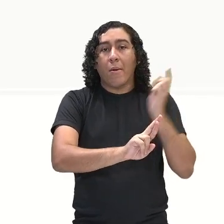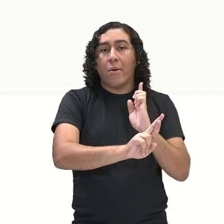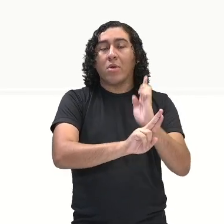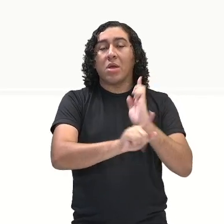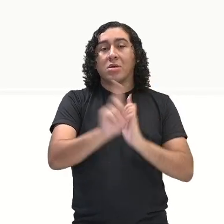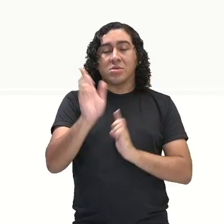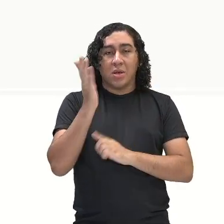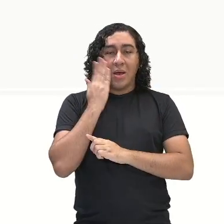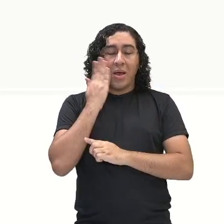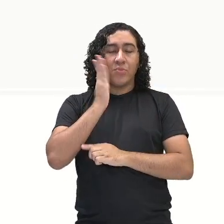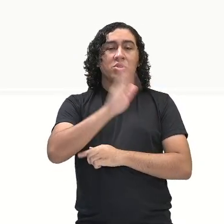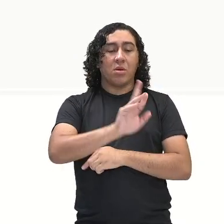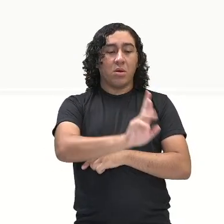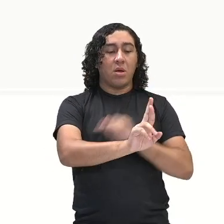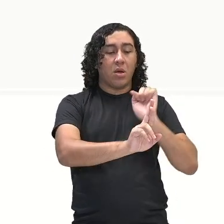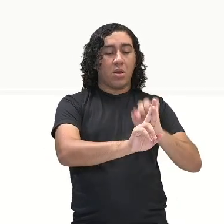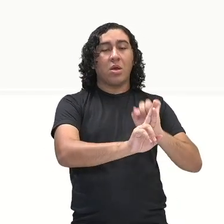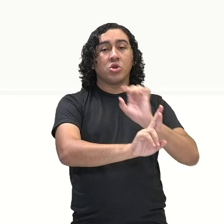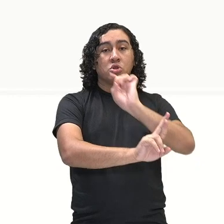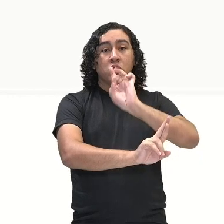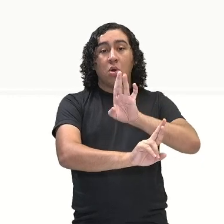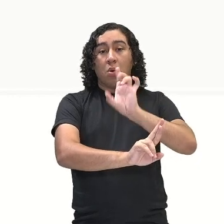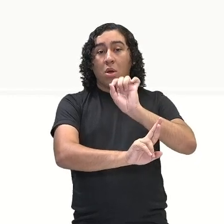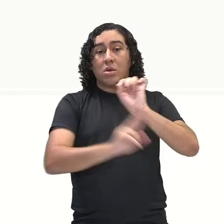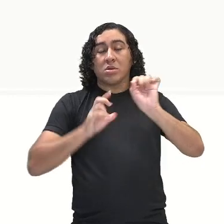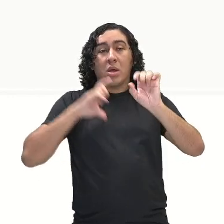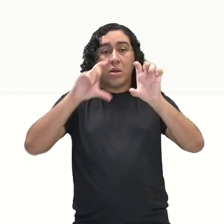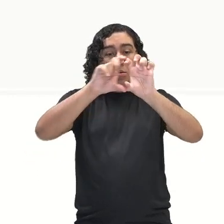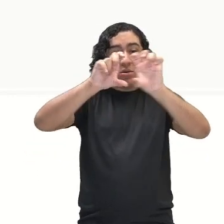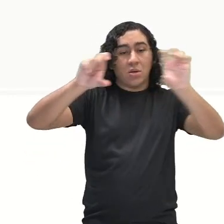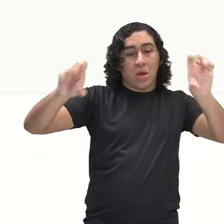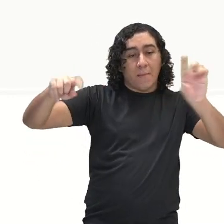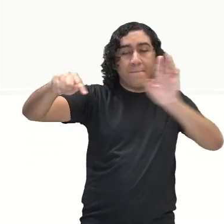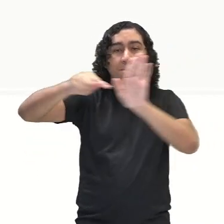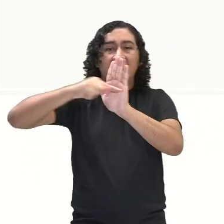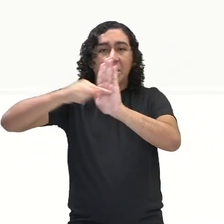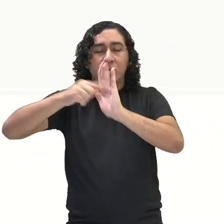sabemos, né? Basta subtrair